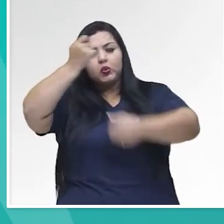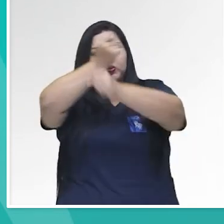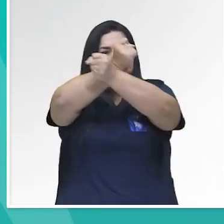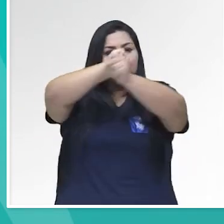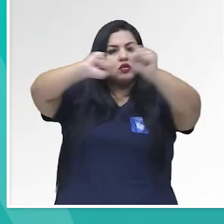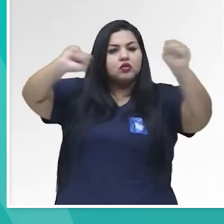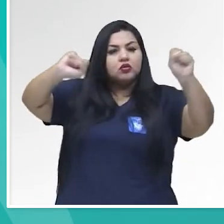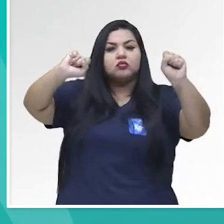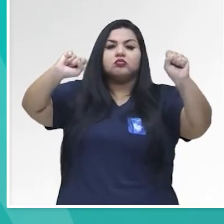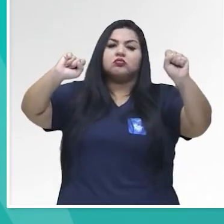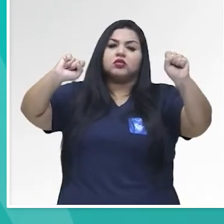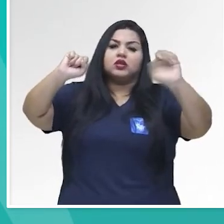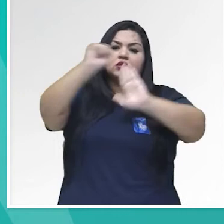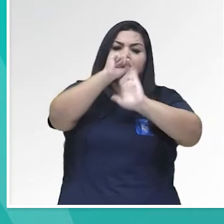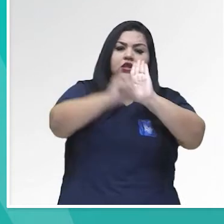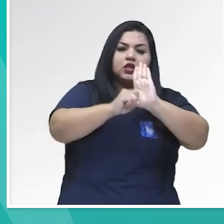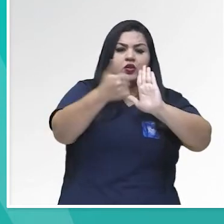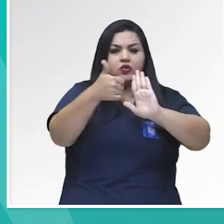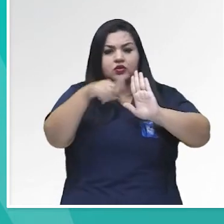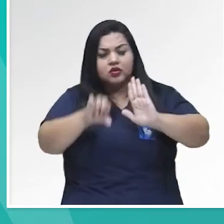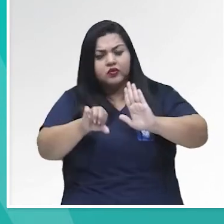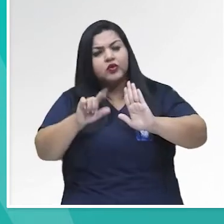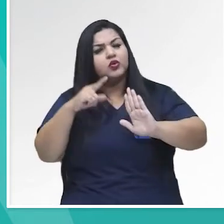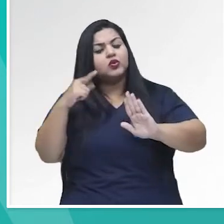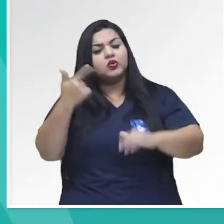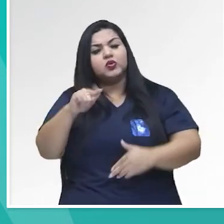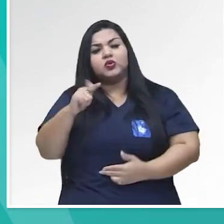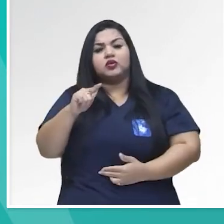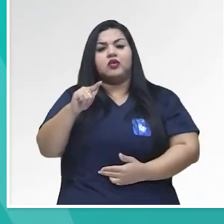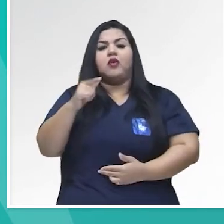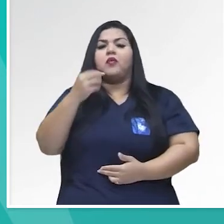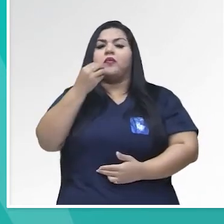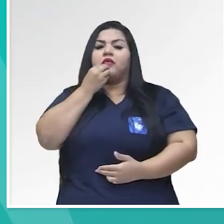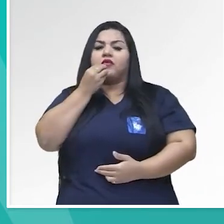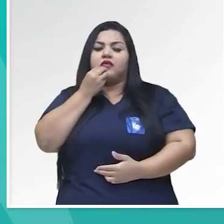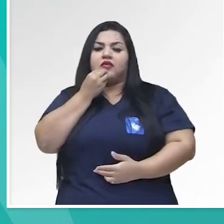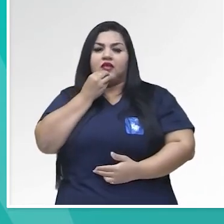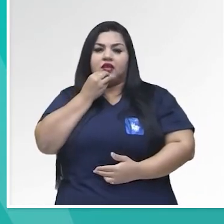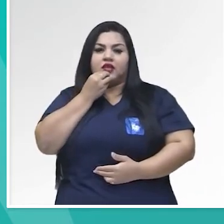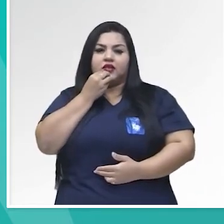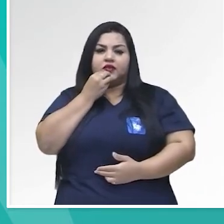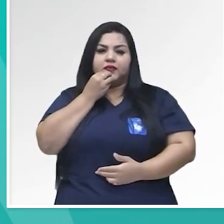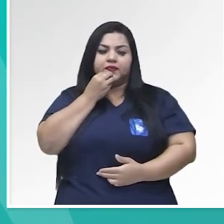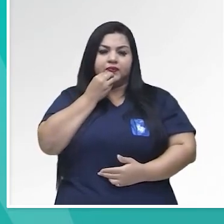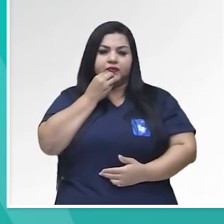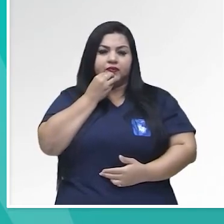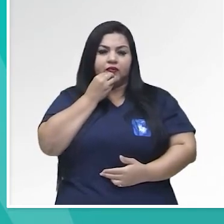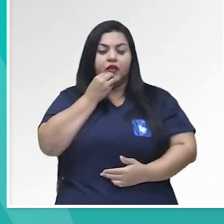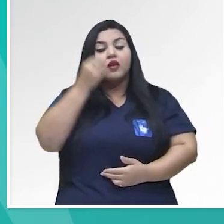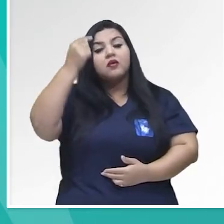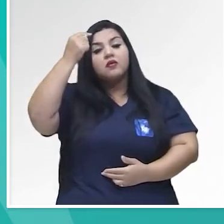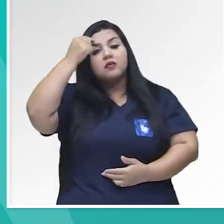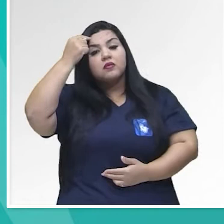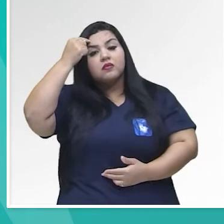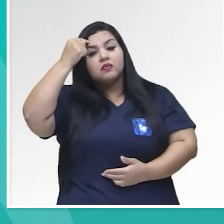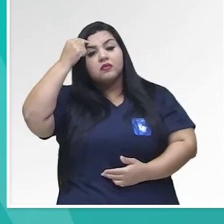teríamos talvez a oportunidade para para